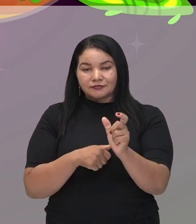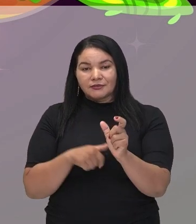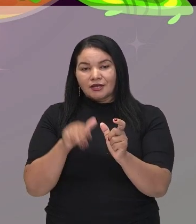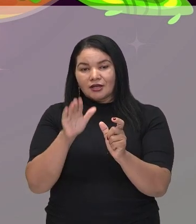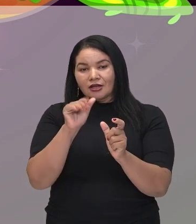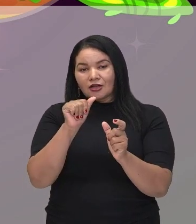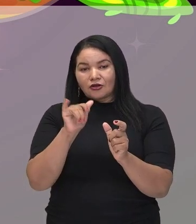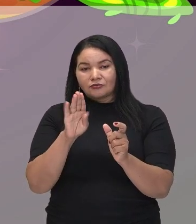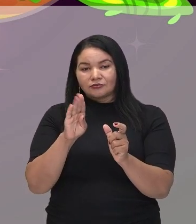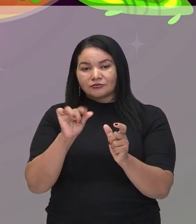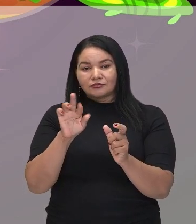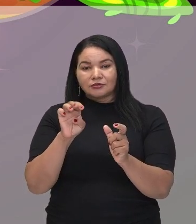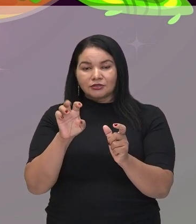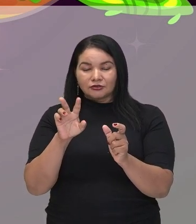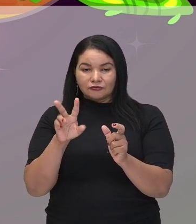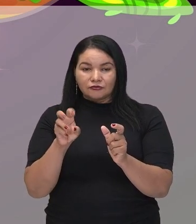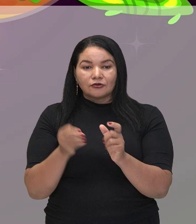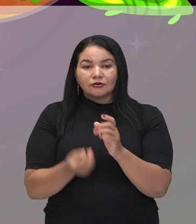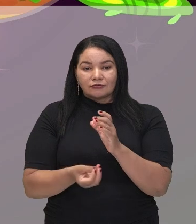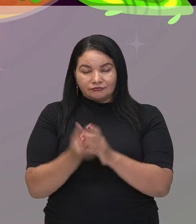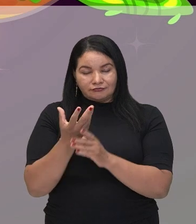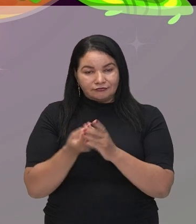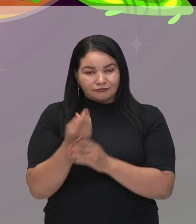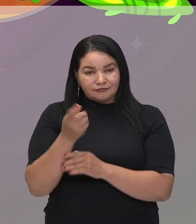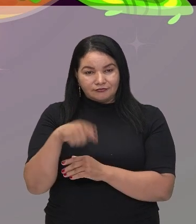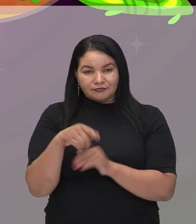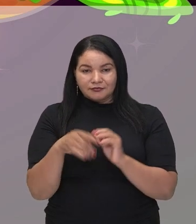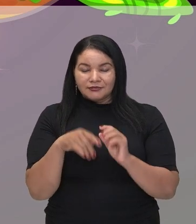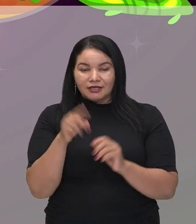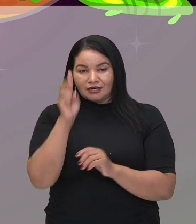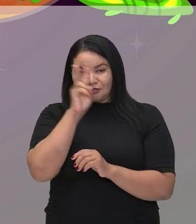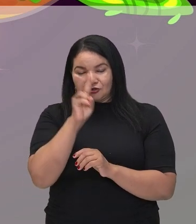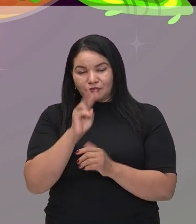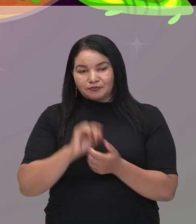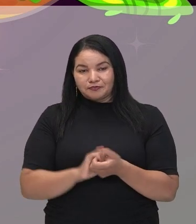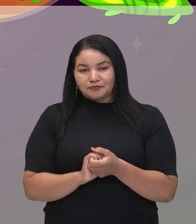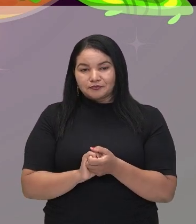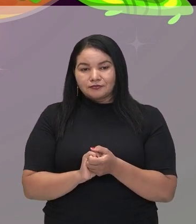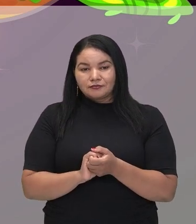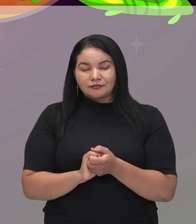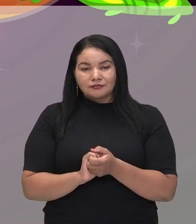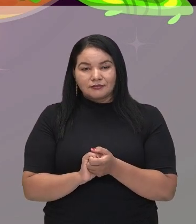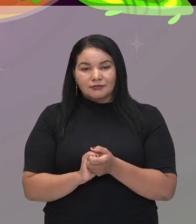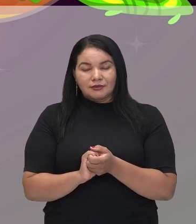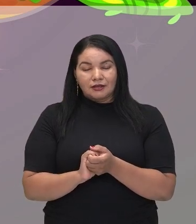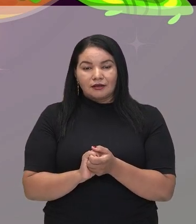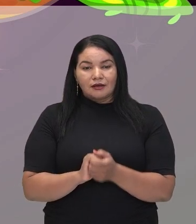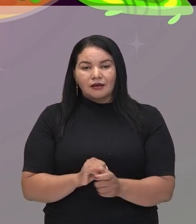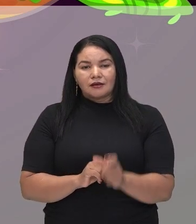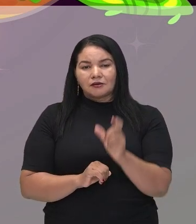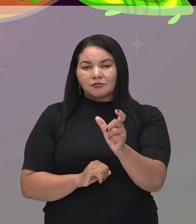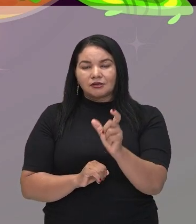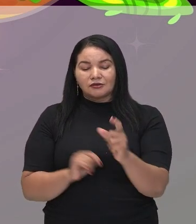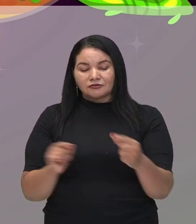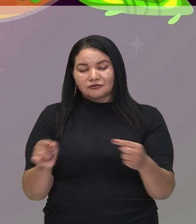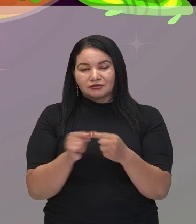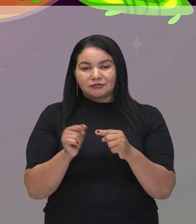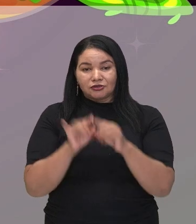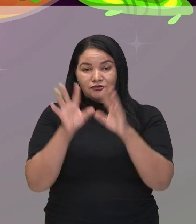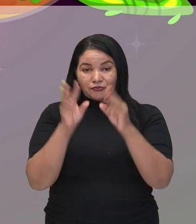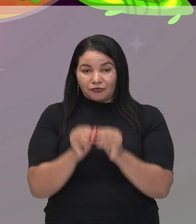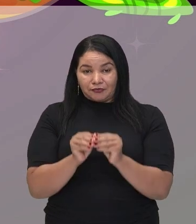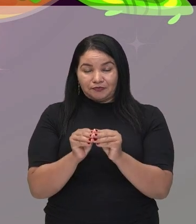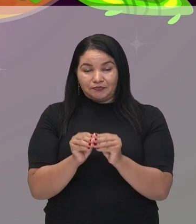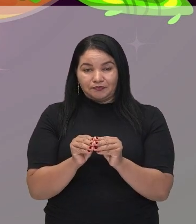planeta fictício, onde se passa a história. Então, é um neologismo criado aí para o nome de